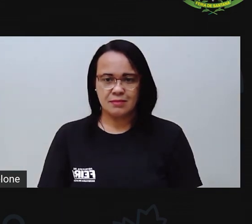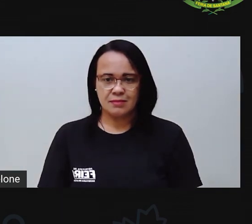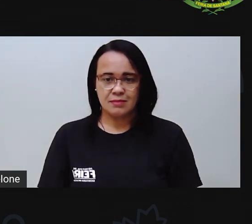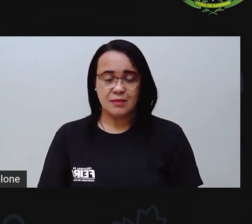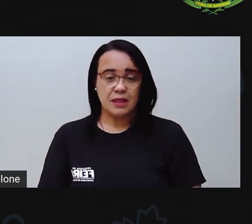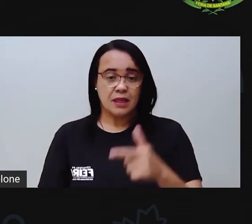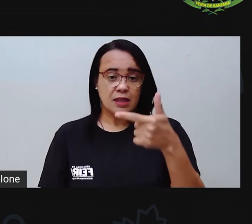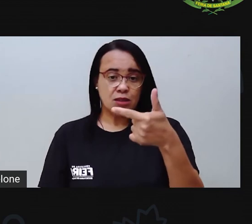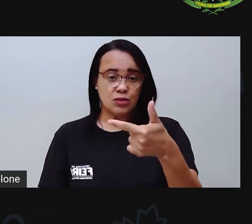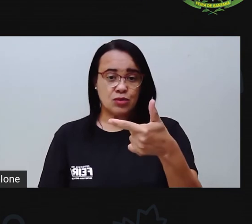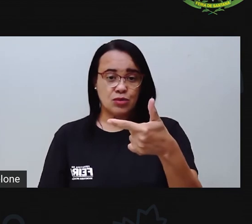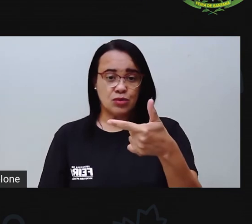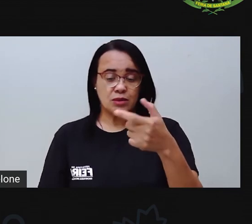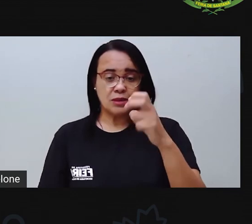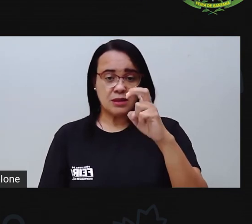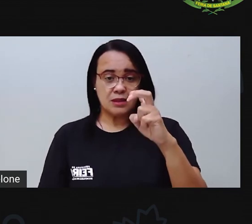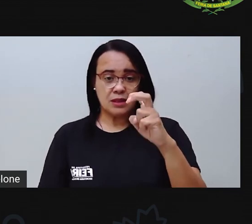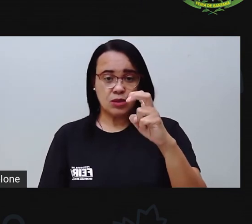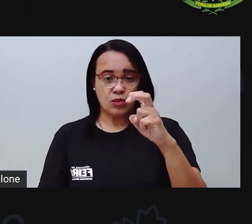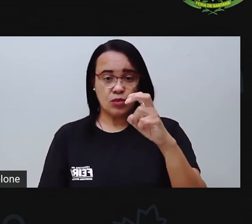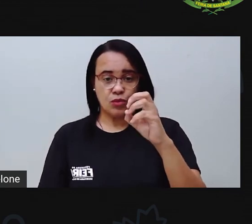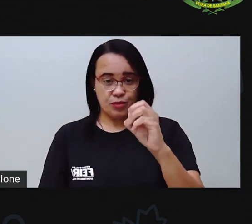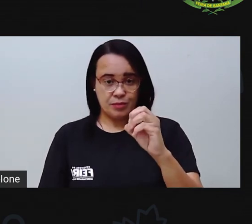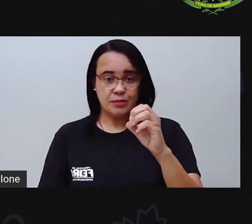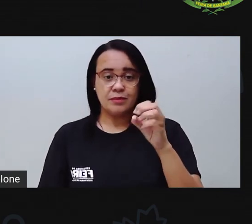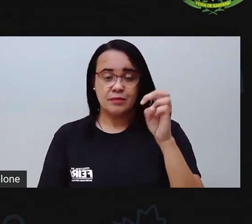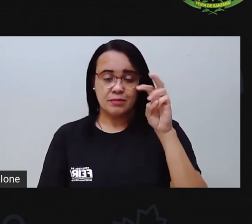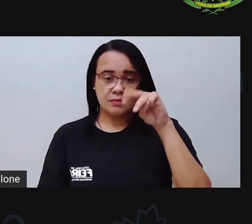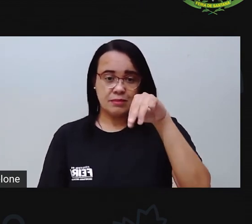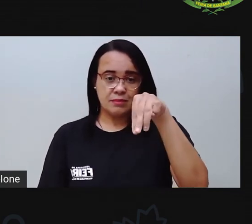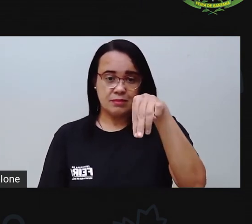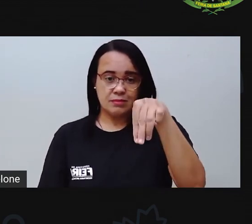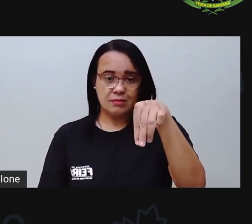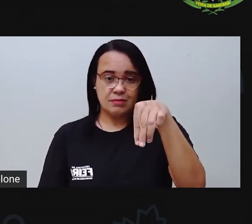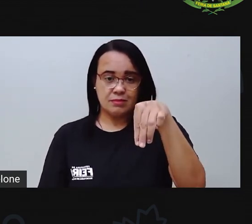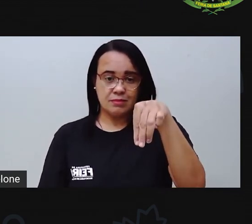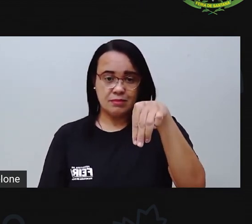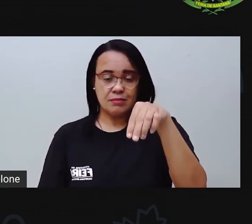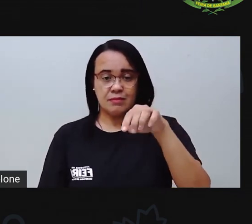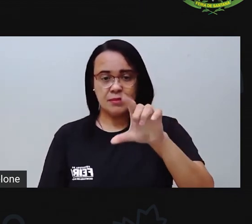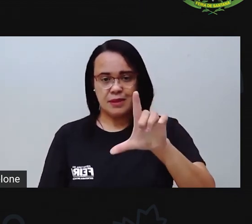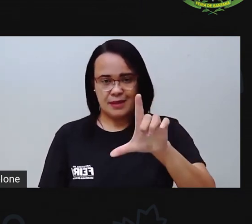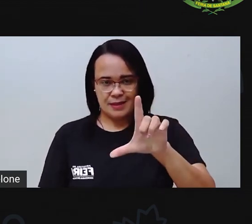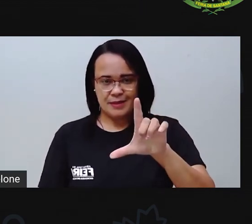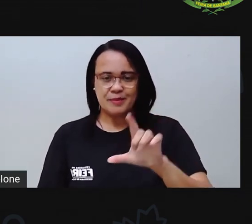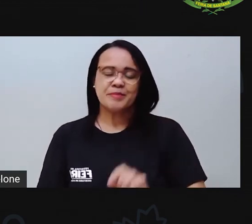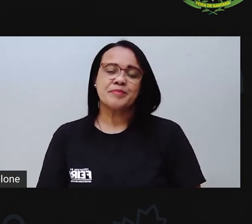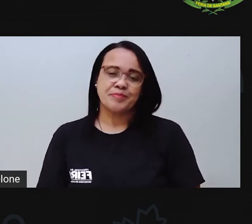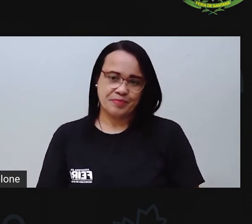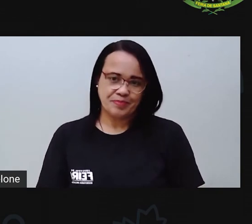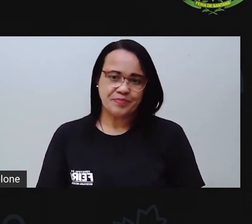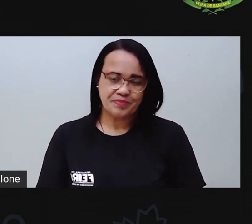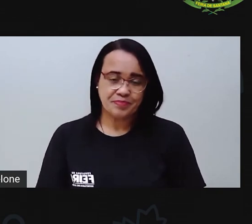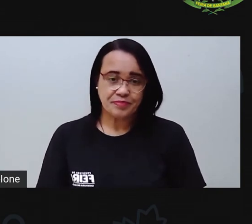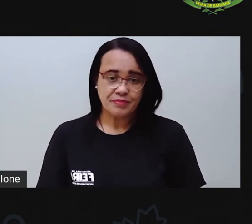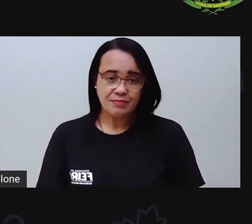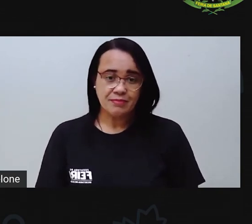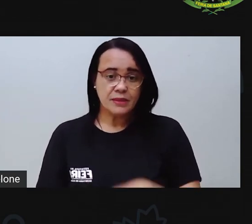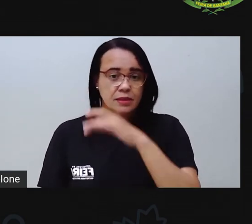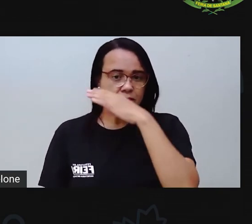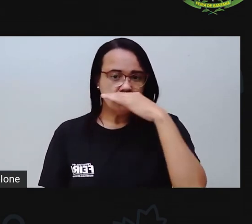O vinagre tem um pouquinho de cheiro forte. Então, nada de ficar assim muito perto dele, tá